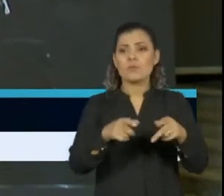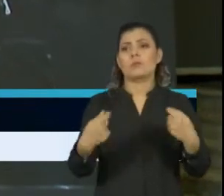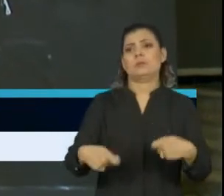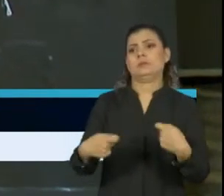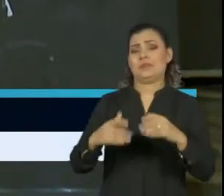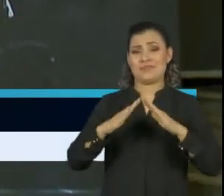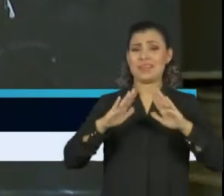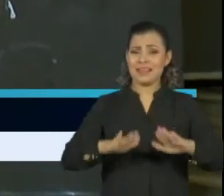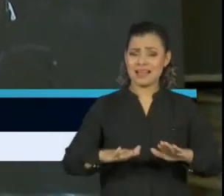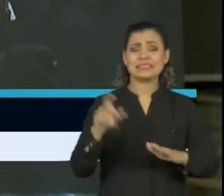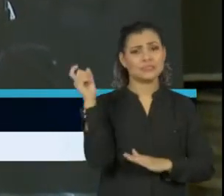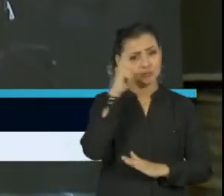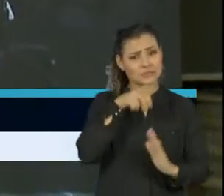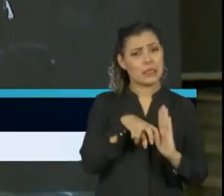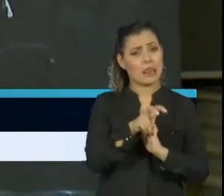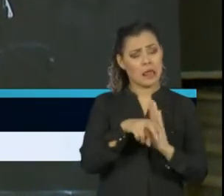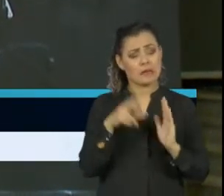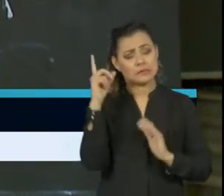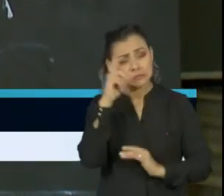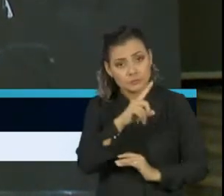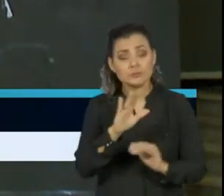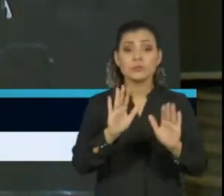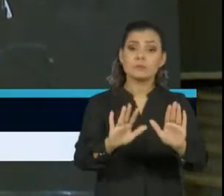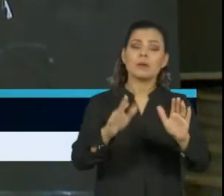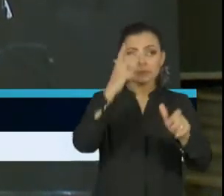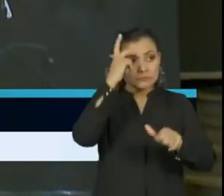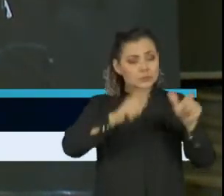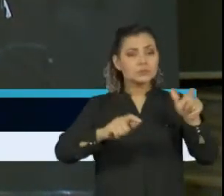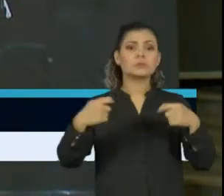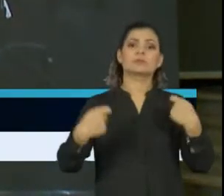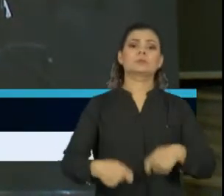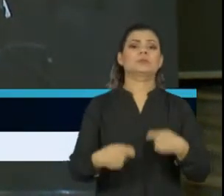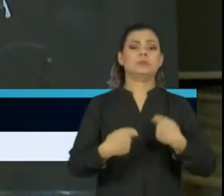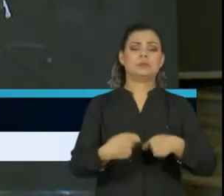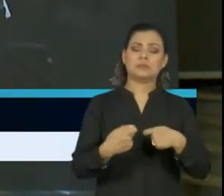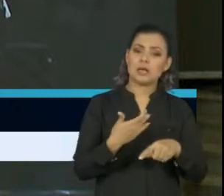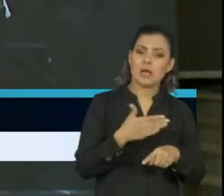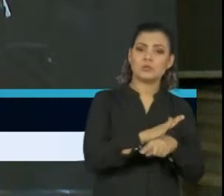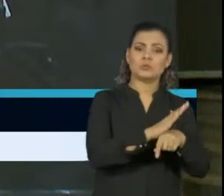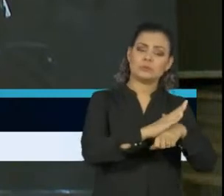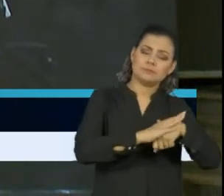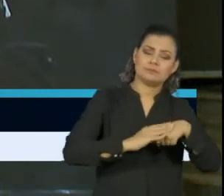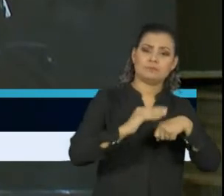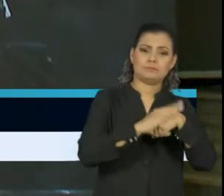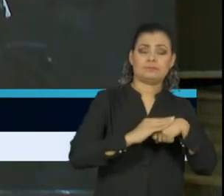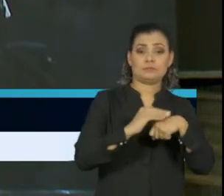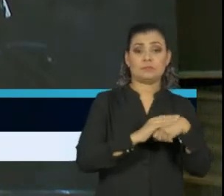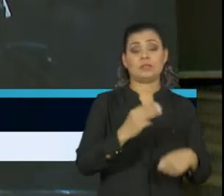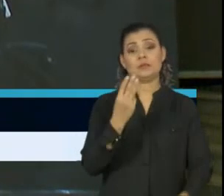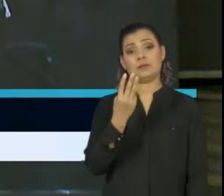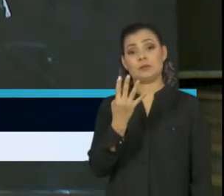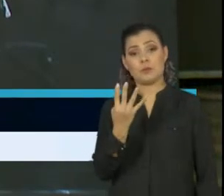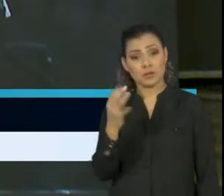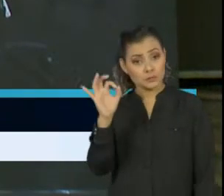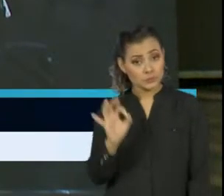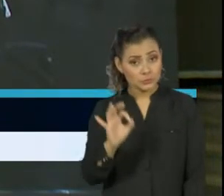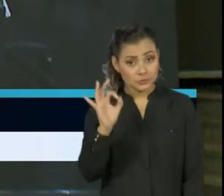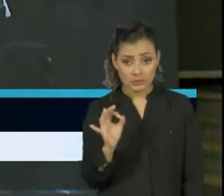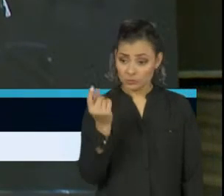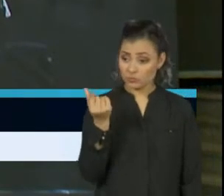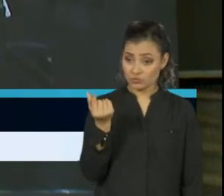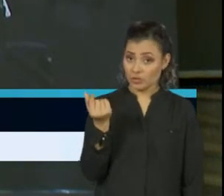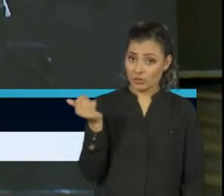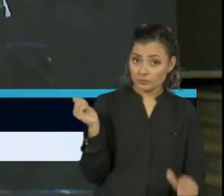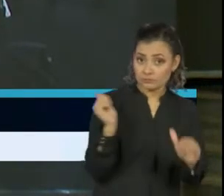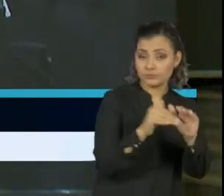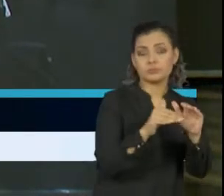em casa é difícil e muita gente precisa dessa ajuda, desse acolhimento. Então, 34% do valor desses